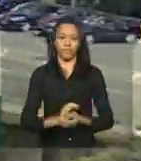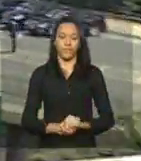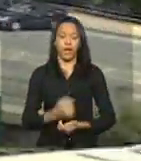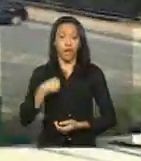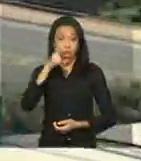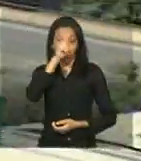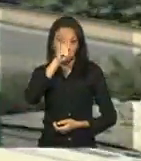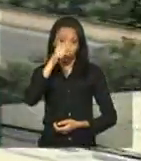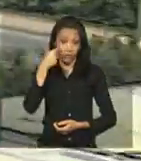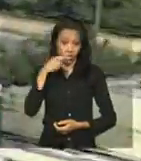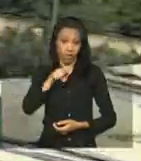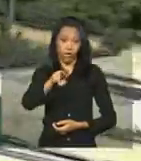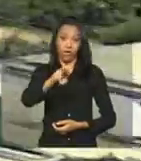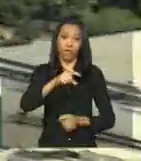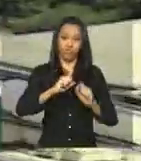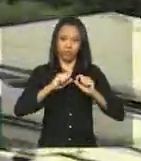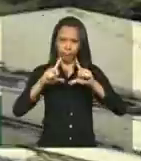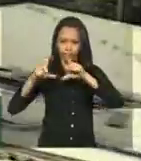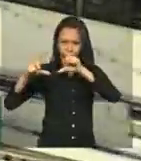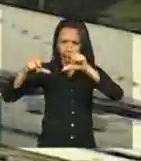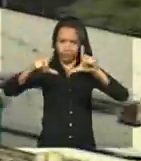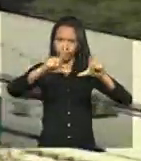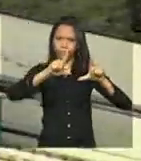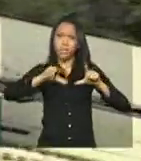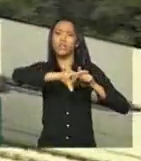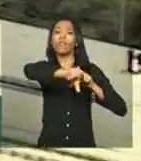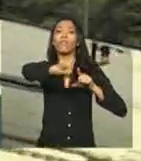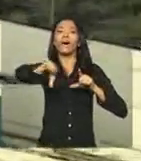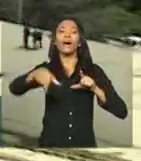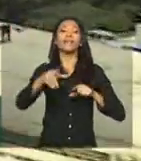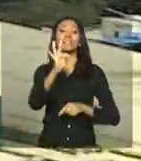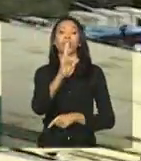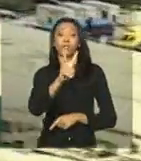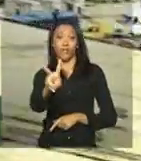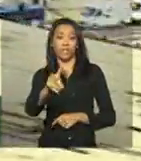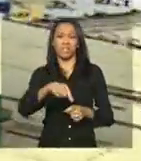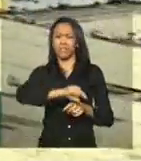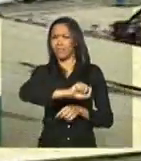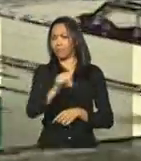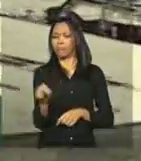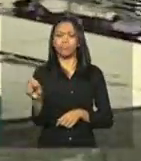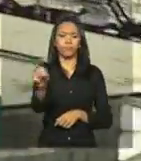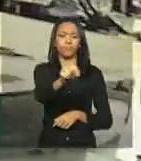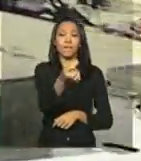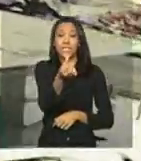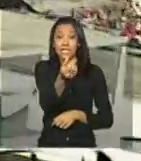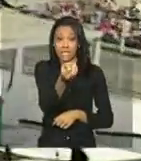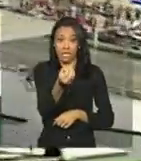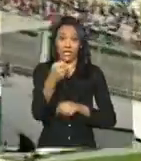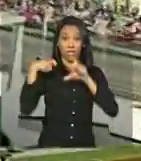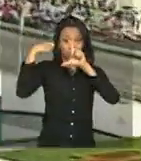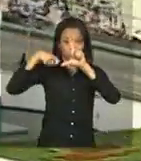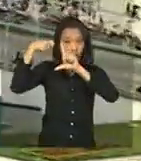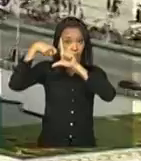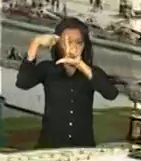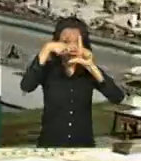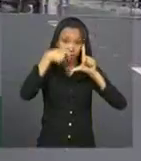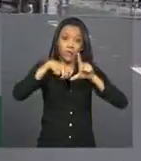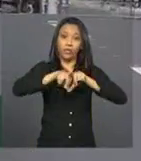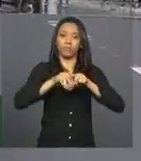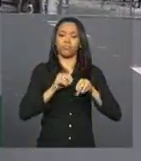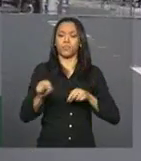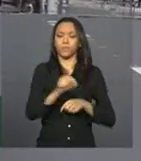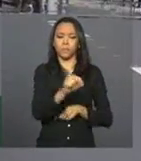que essas imagens, né, são imagens de um pool de emissoras, são mais de 60 câmeras espalhadas por toda a esplanada dos ministérios.